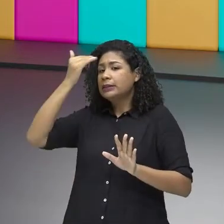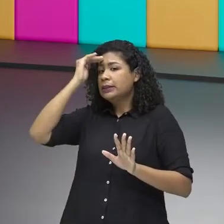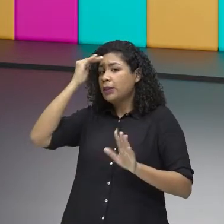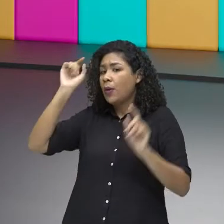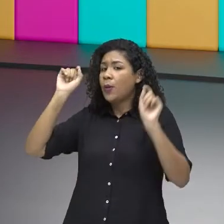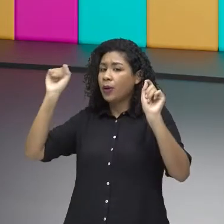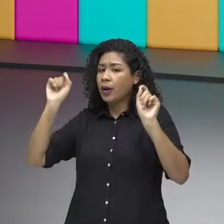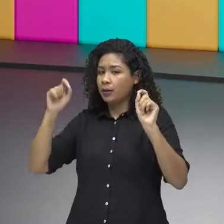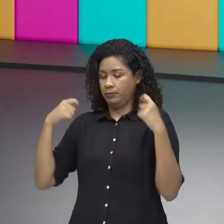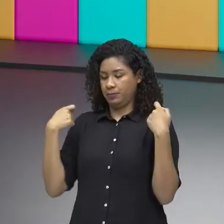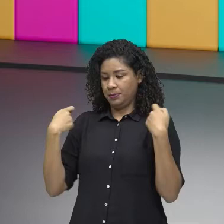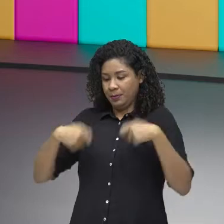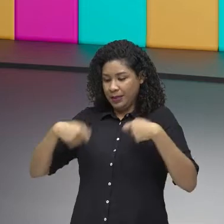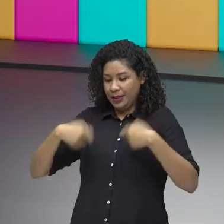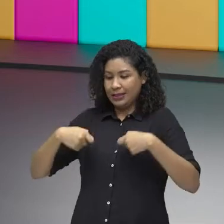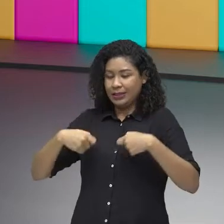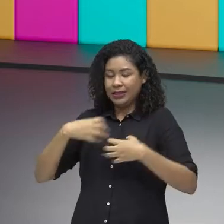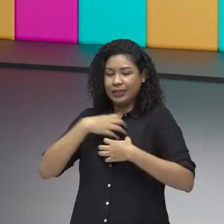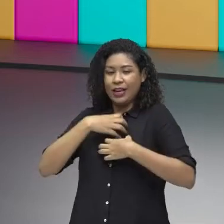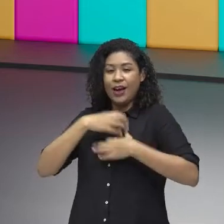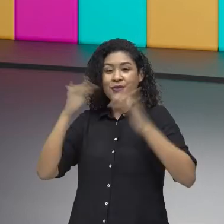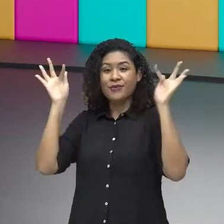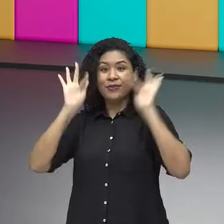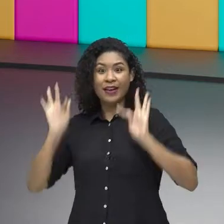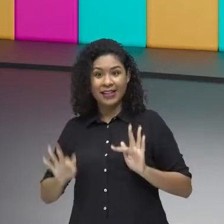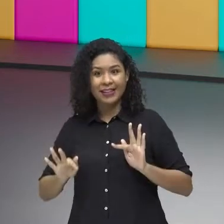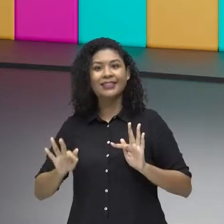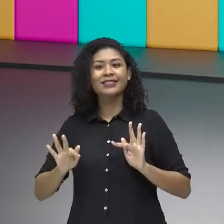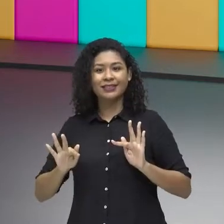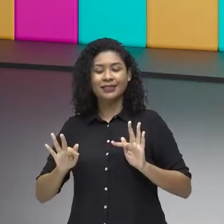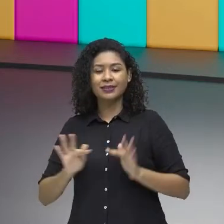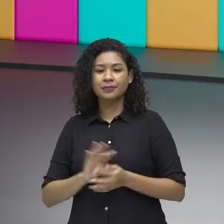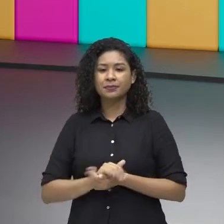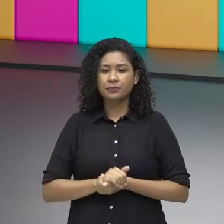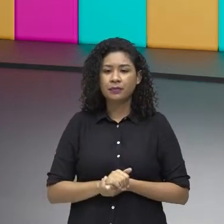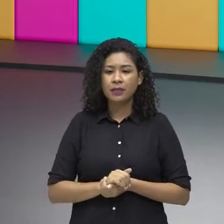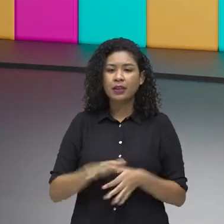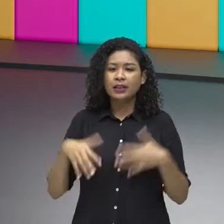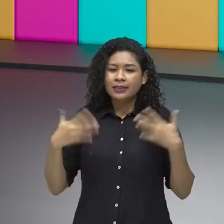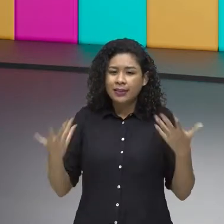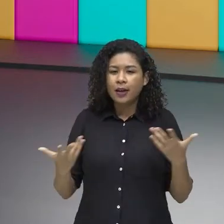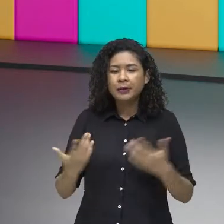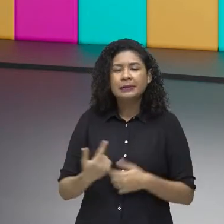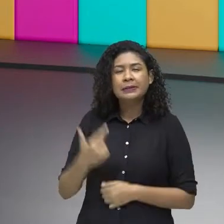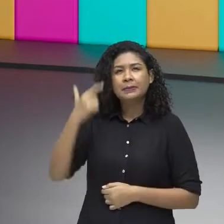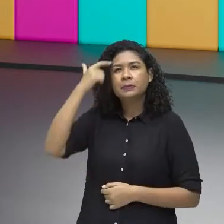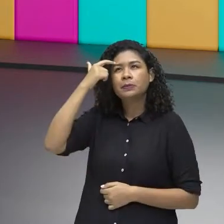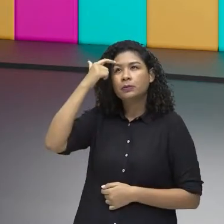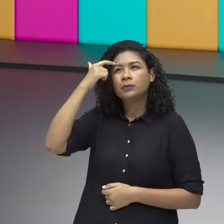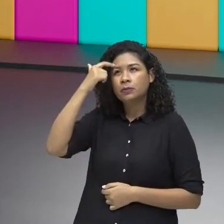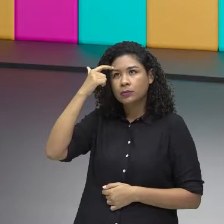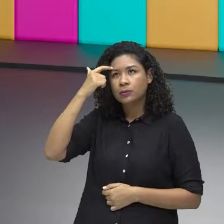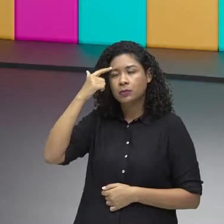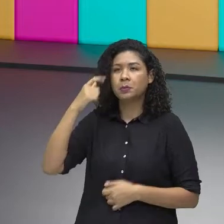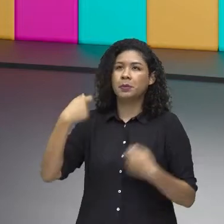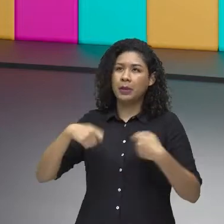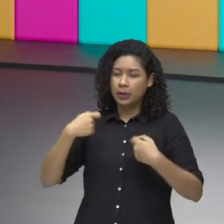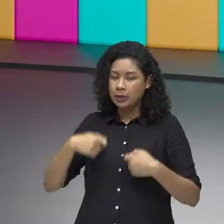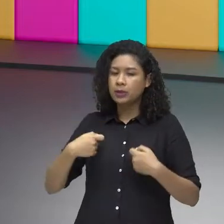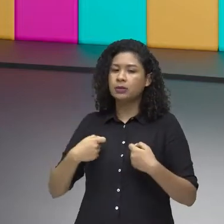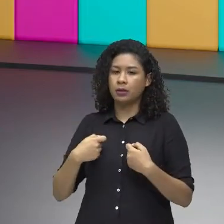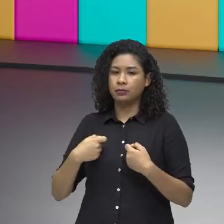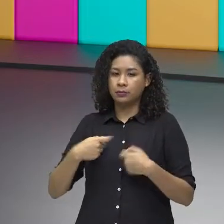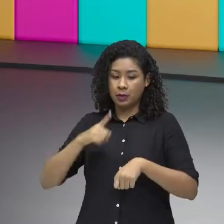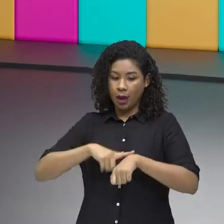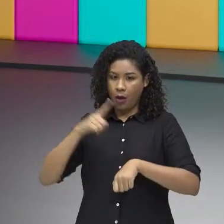estar feliz a partir dali. Então, essa reflexão só funciona quando ela vem, como você trouxe, ela vem munida de ação. Então, eu estou